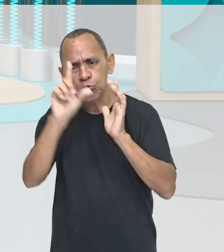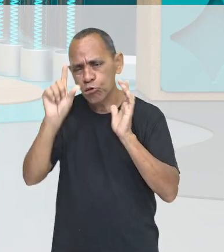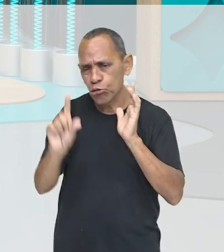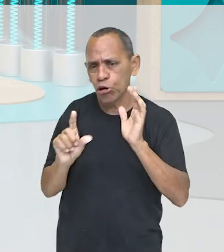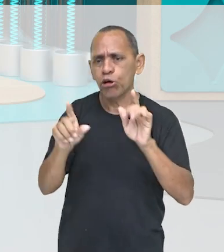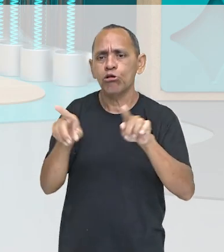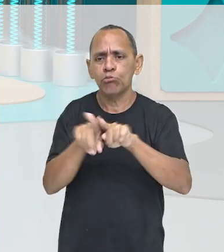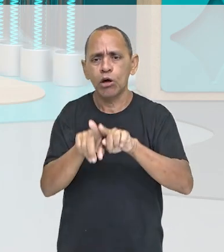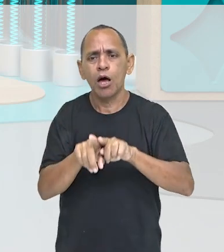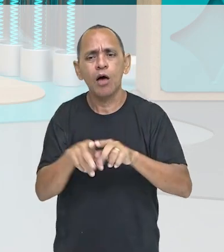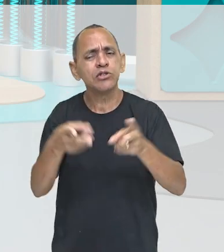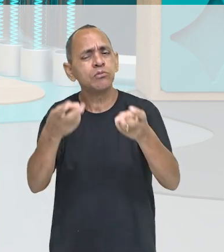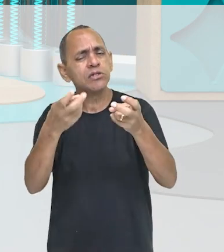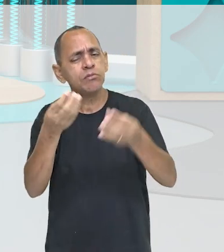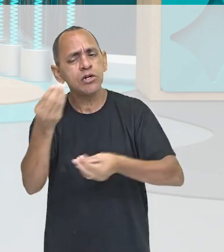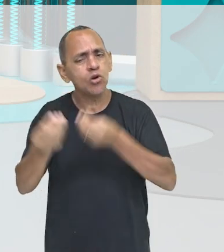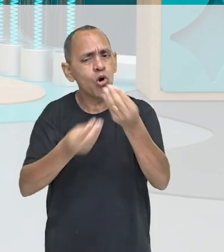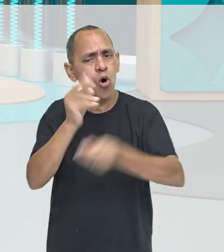a utilização aí